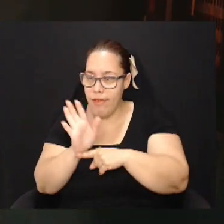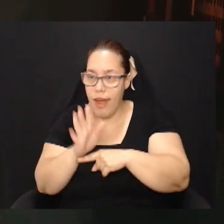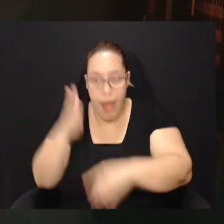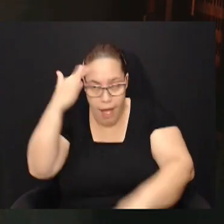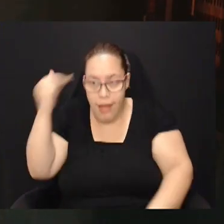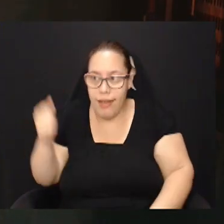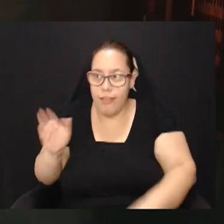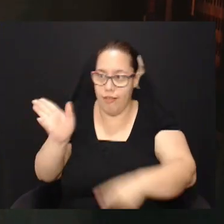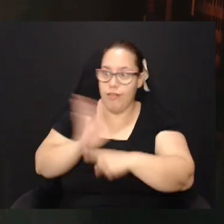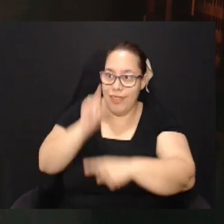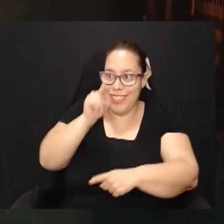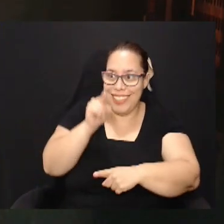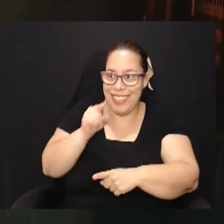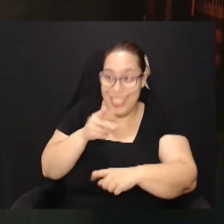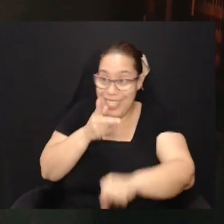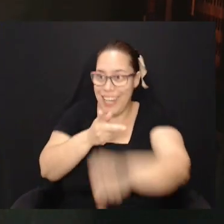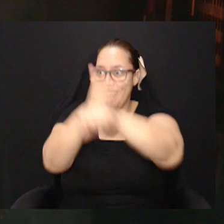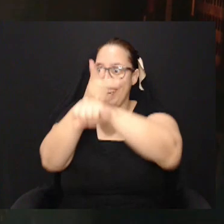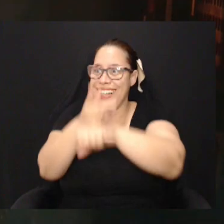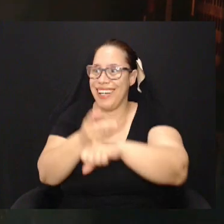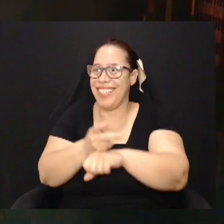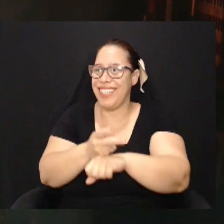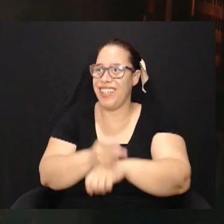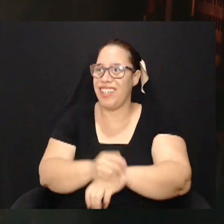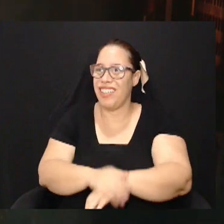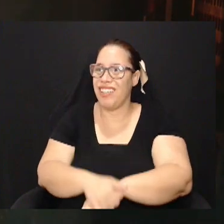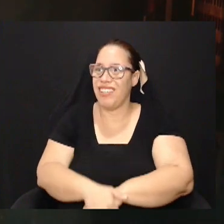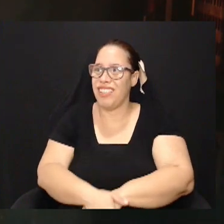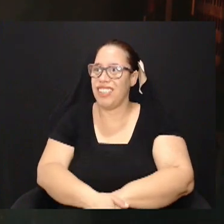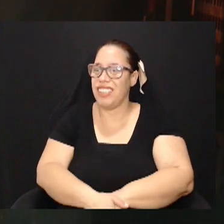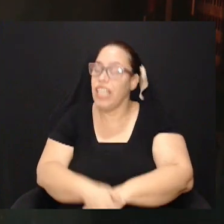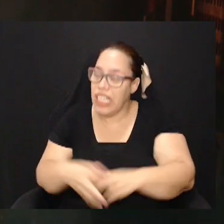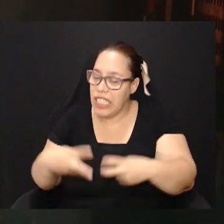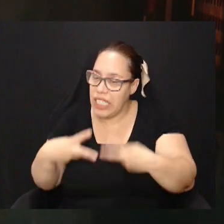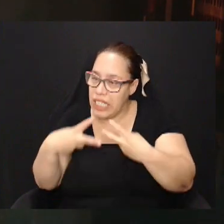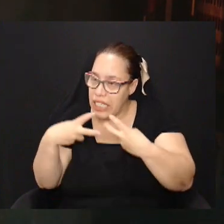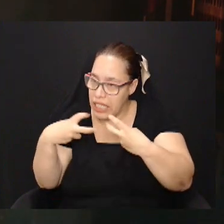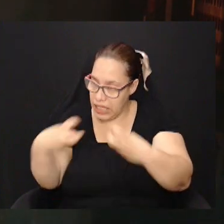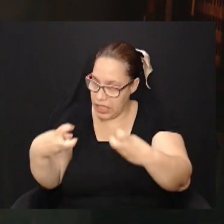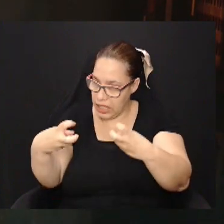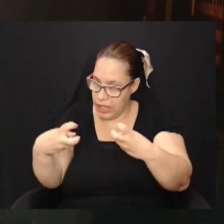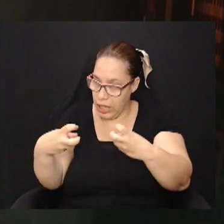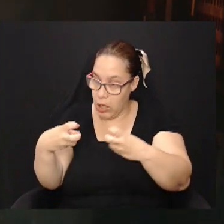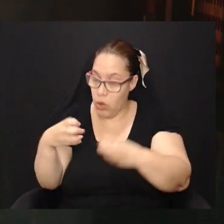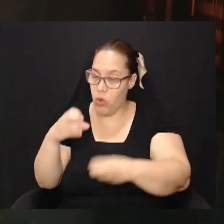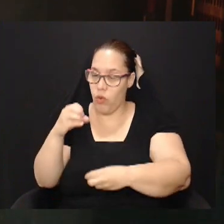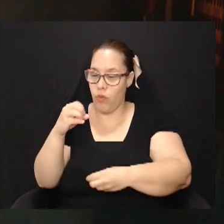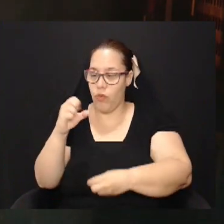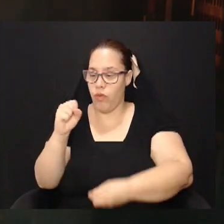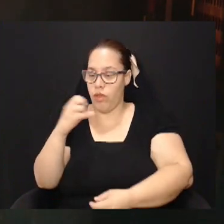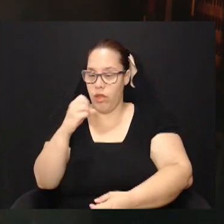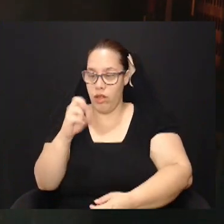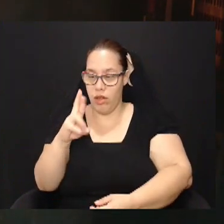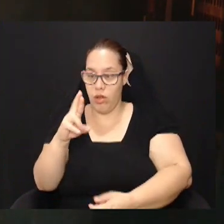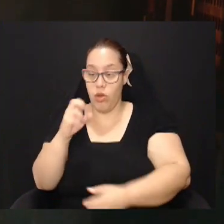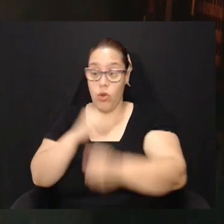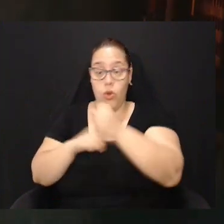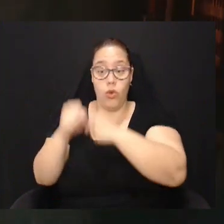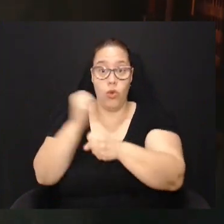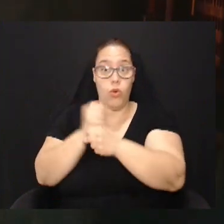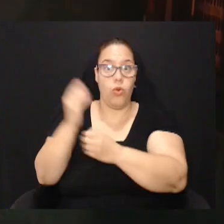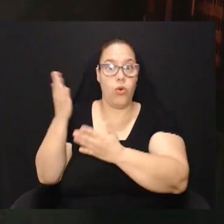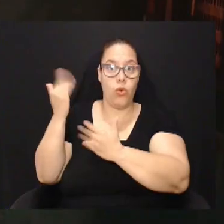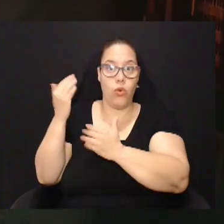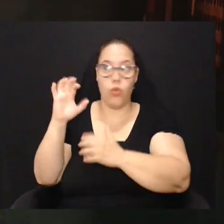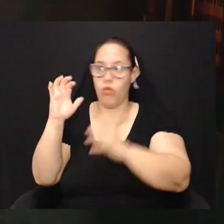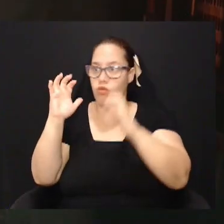para ser premiado. E a gente percebe, eu digo que mexe com as emoções, porque o Oscar do ano passado foi um evento como se fosse